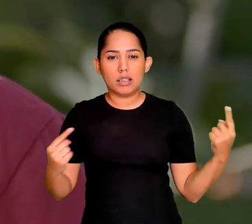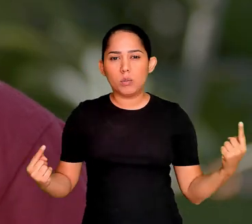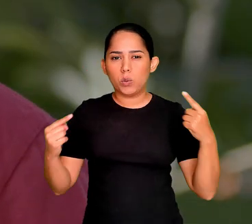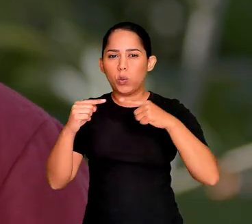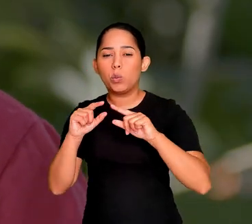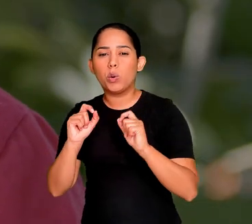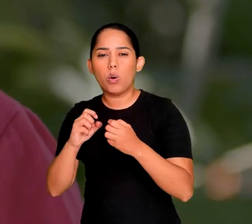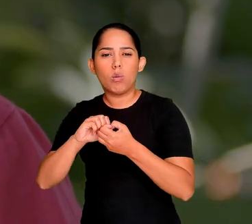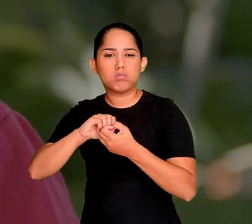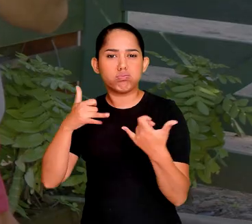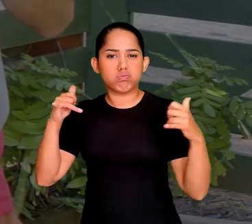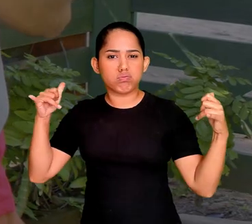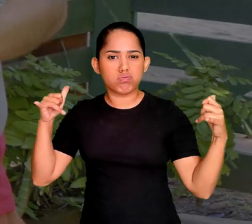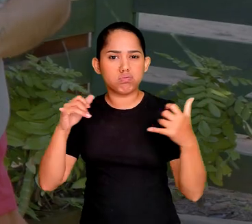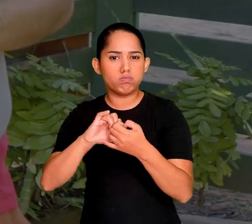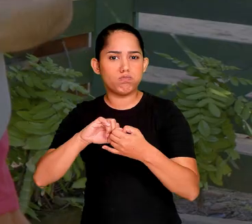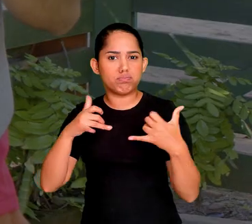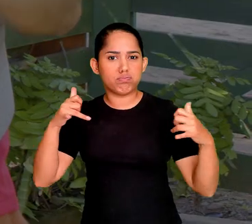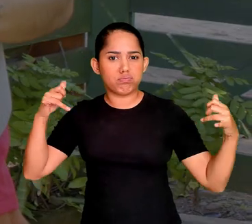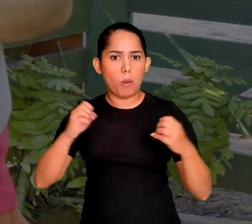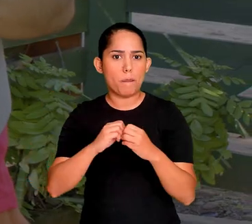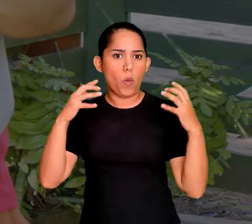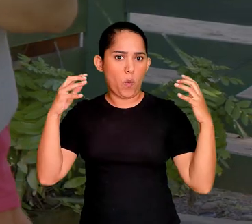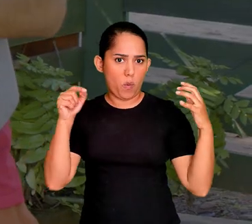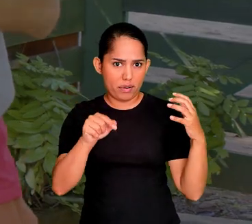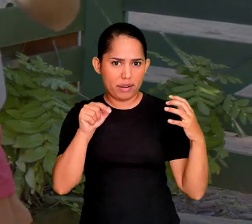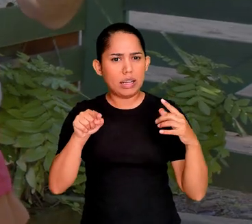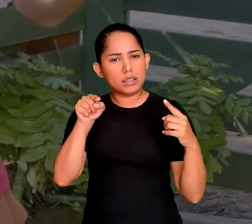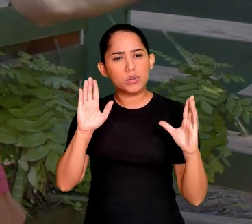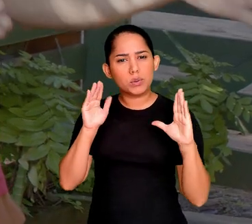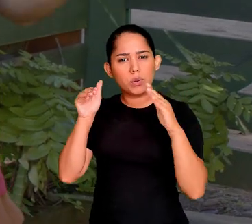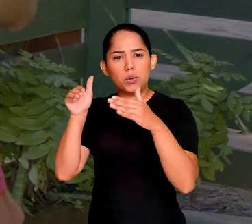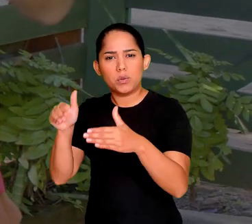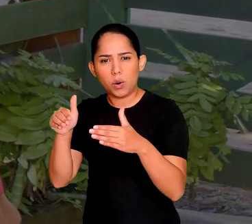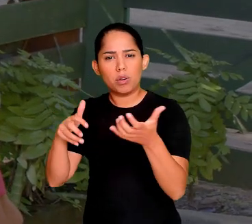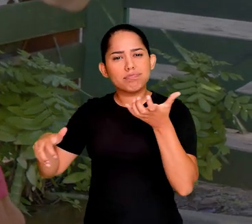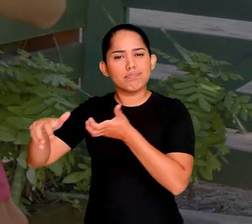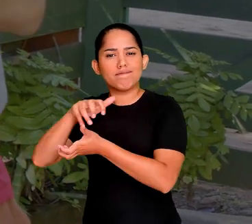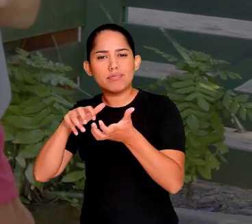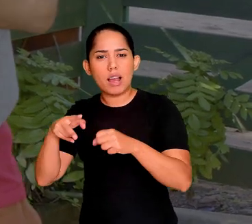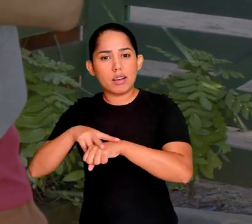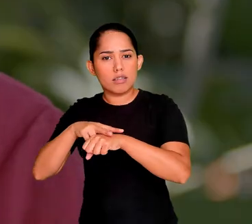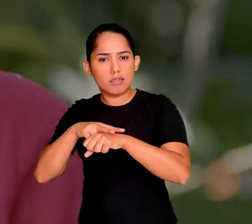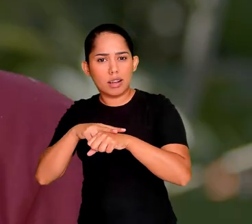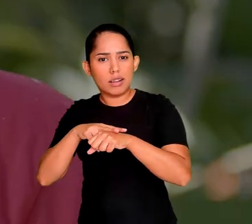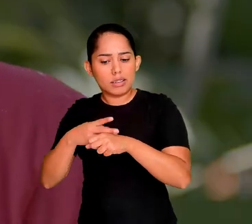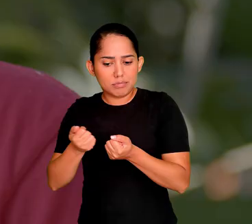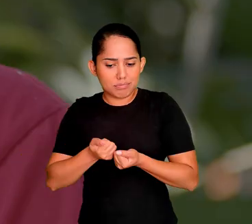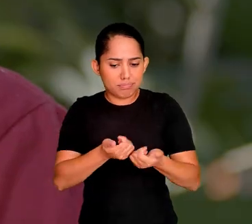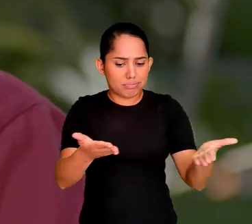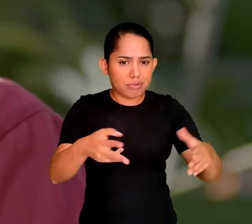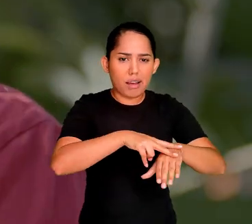de insumos bélicos, produção de armamento, de bomba. Isso tudo foi direcionado, chamado Revolução Verde, para a